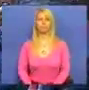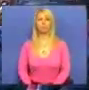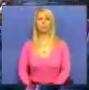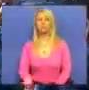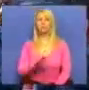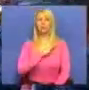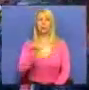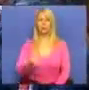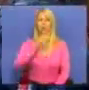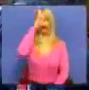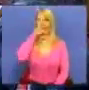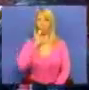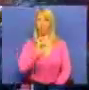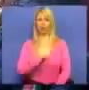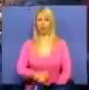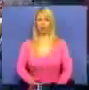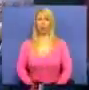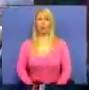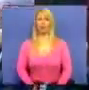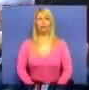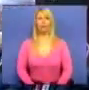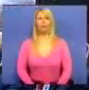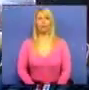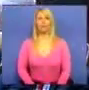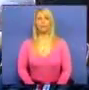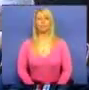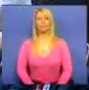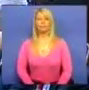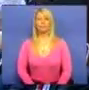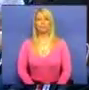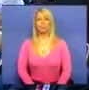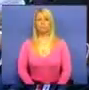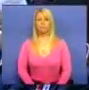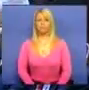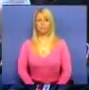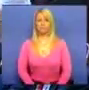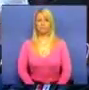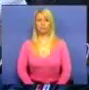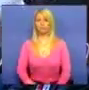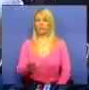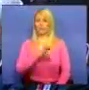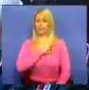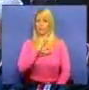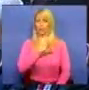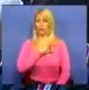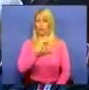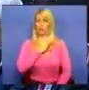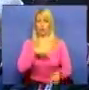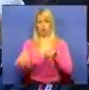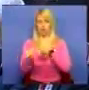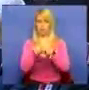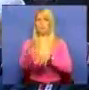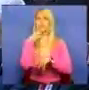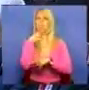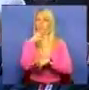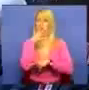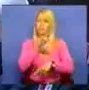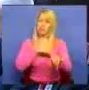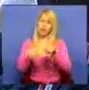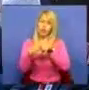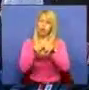Sr. Primeiro-Ministro. São organismos da administração direta do Estado. Senhor